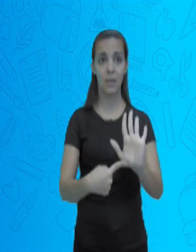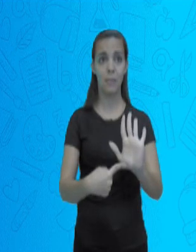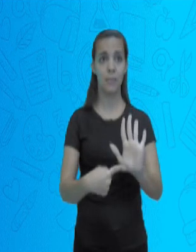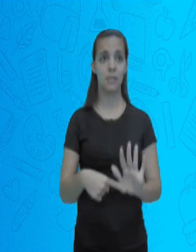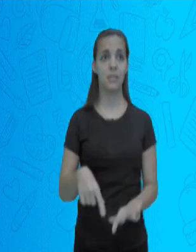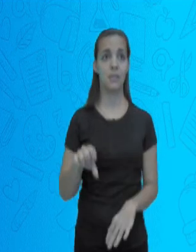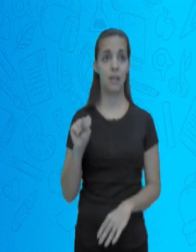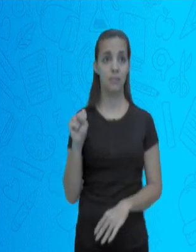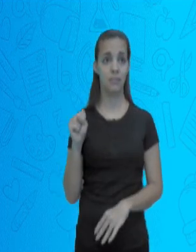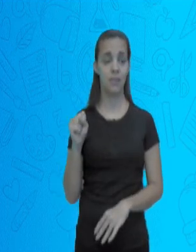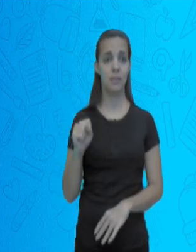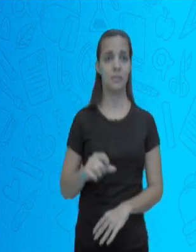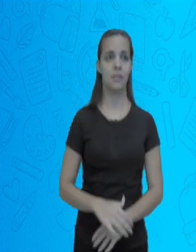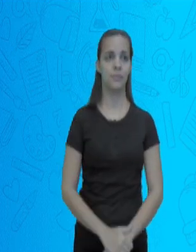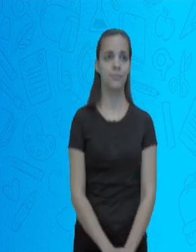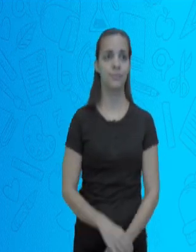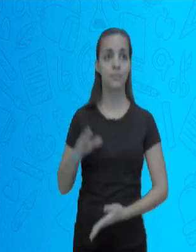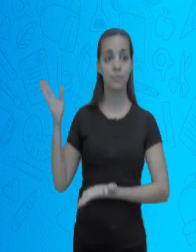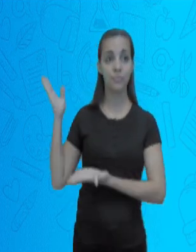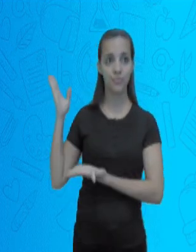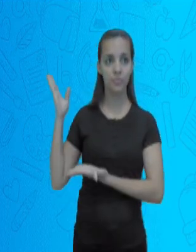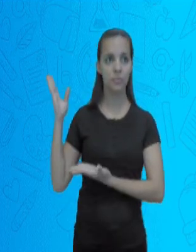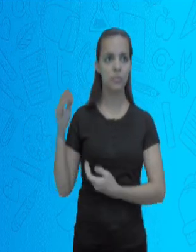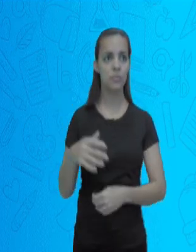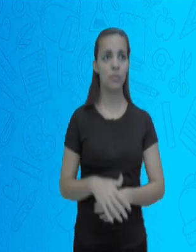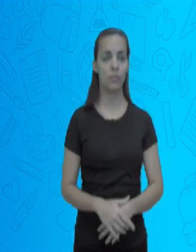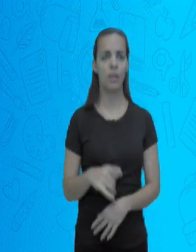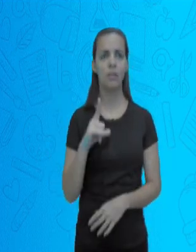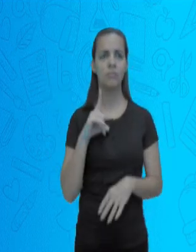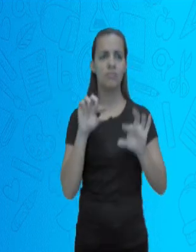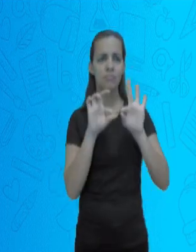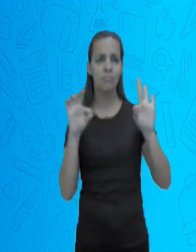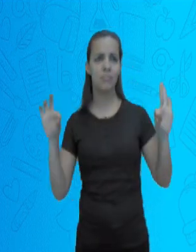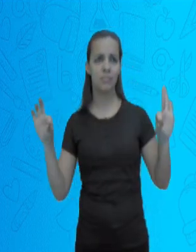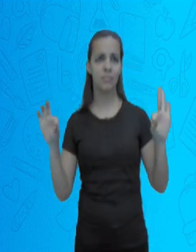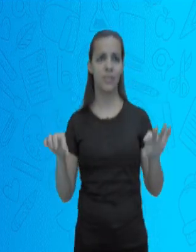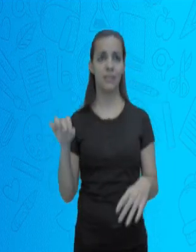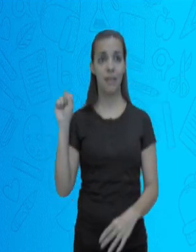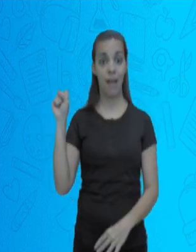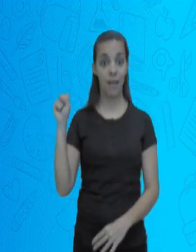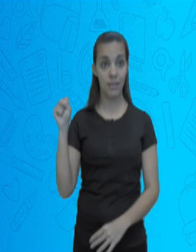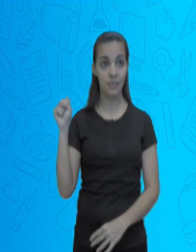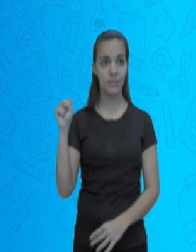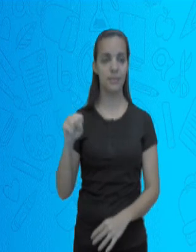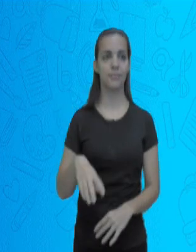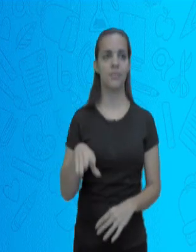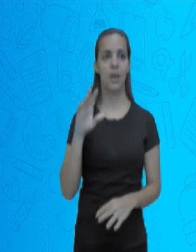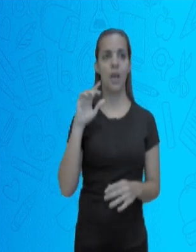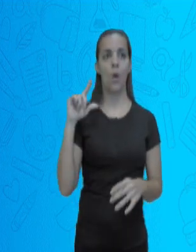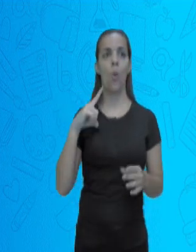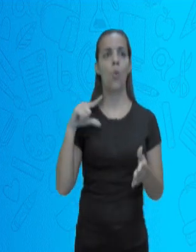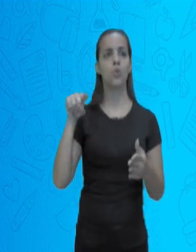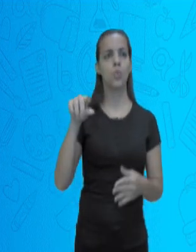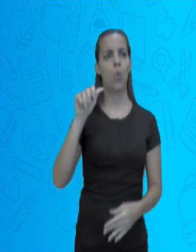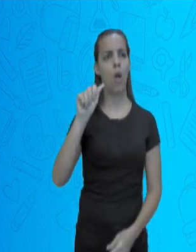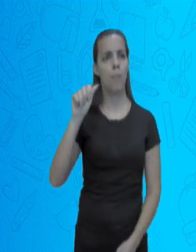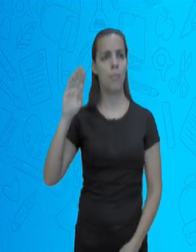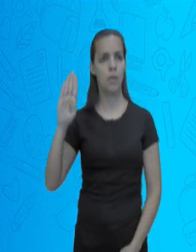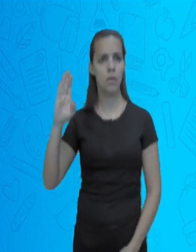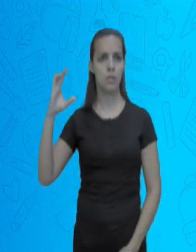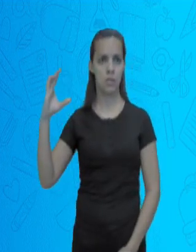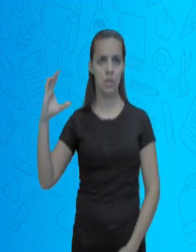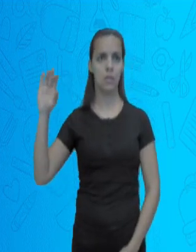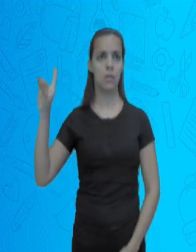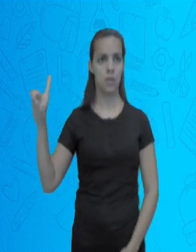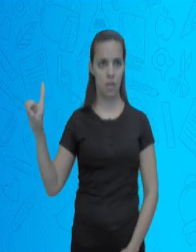S representada abaixo? Então, eu tenho a reta S aqui. Eu tenho os pontos A, B, C e